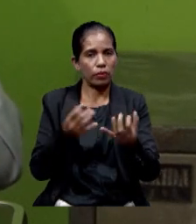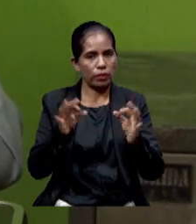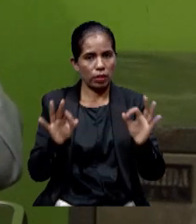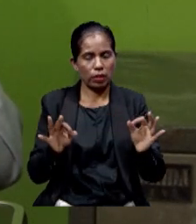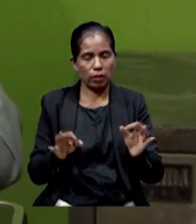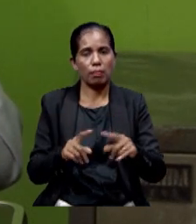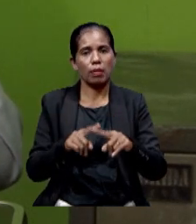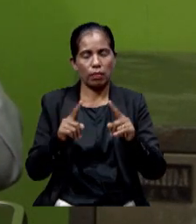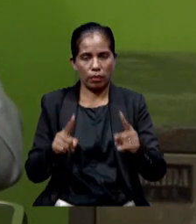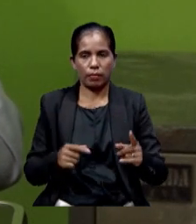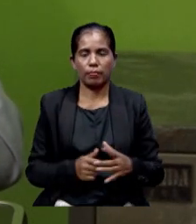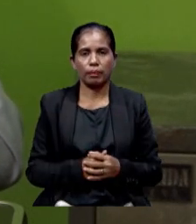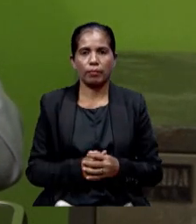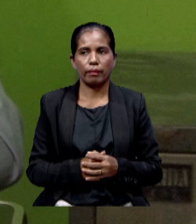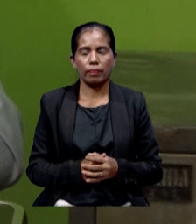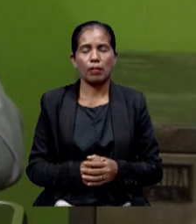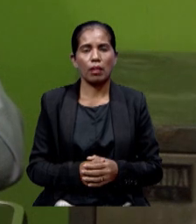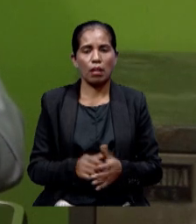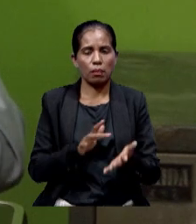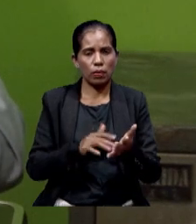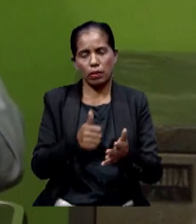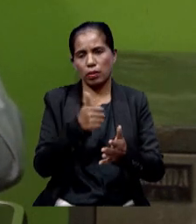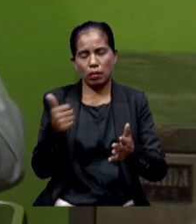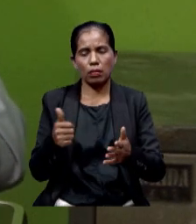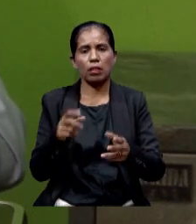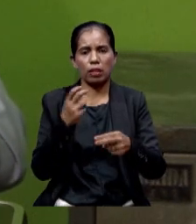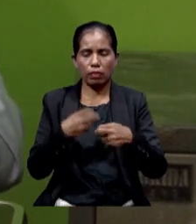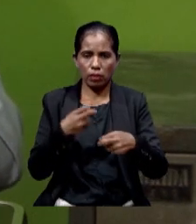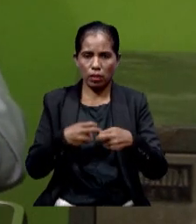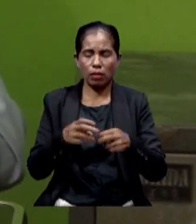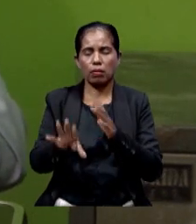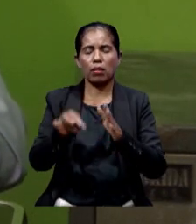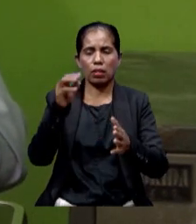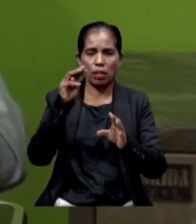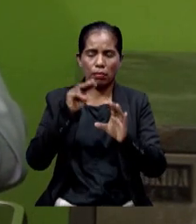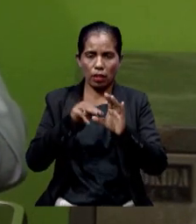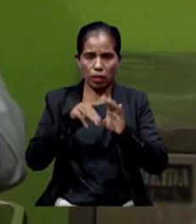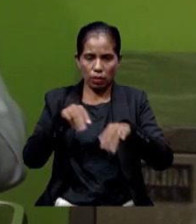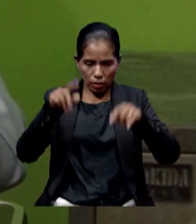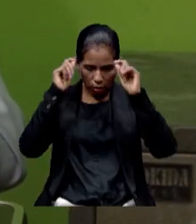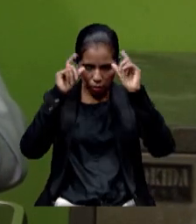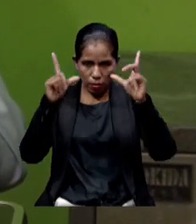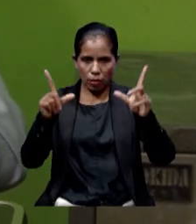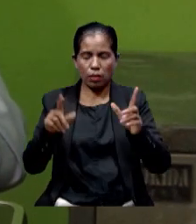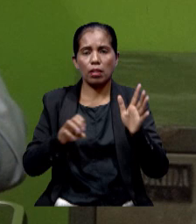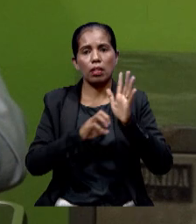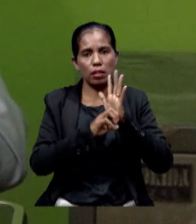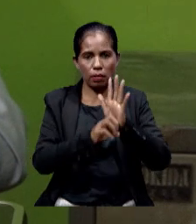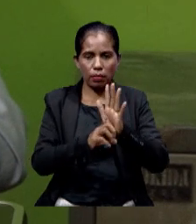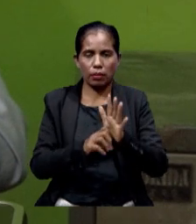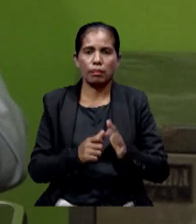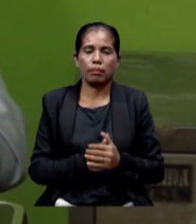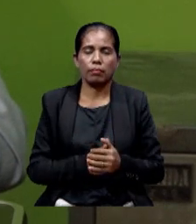balumos susar atu hetang iha mercado iha timor por exemplo item serba